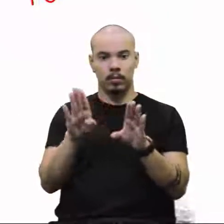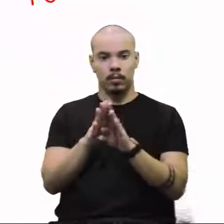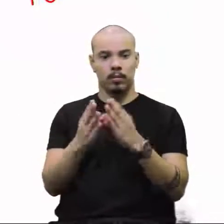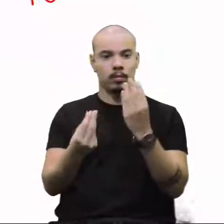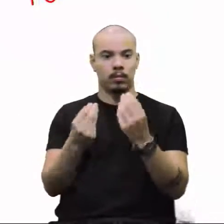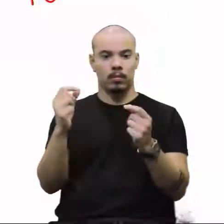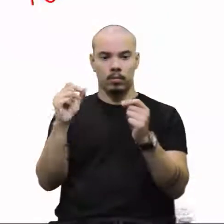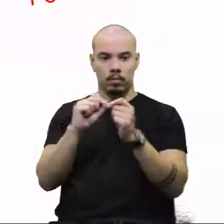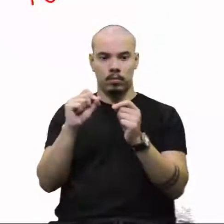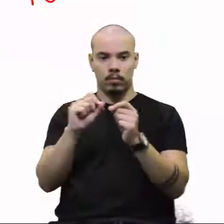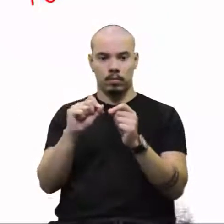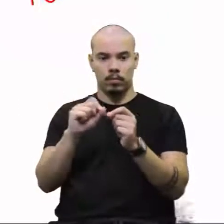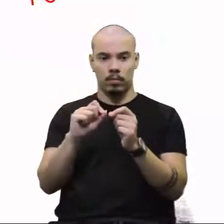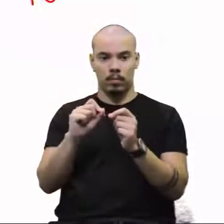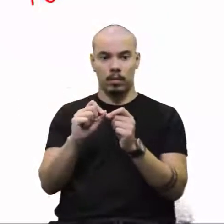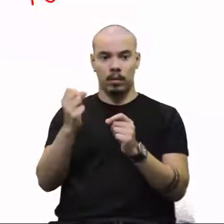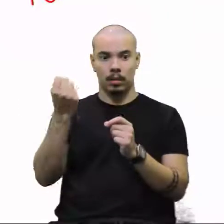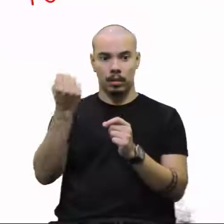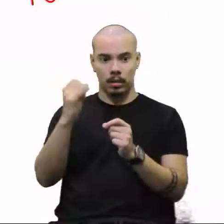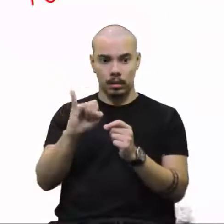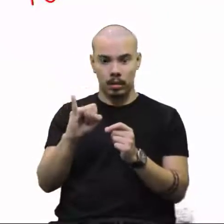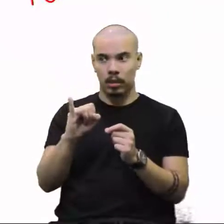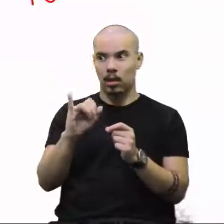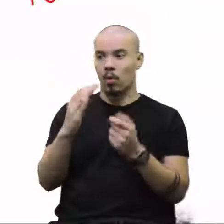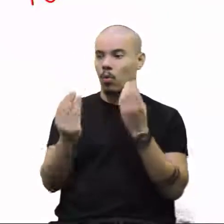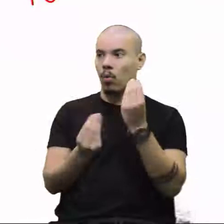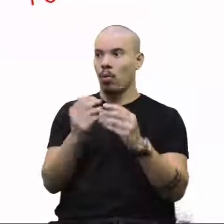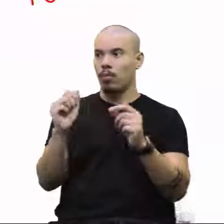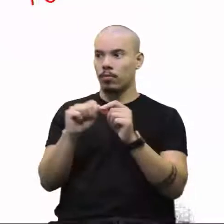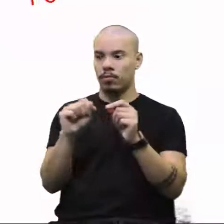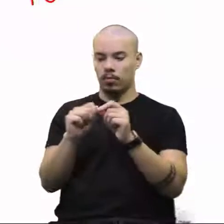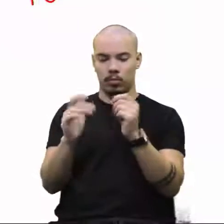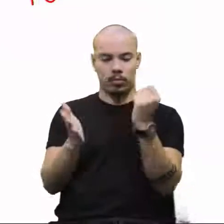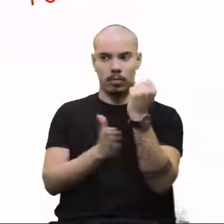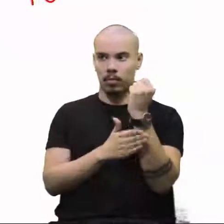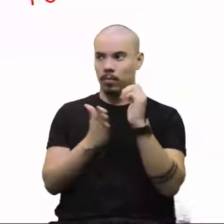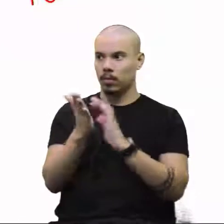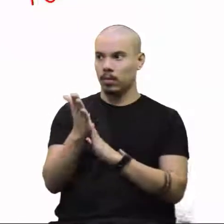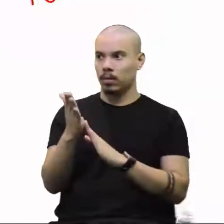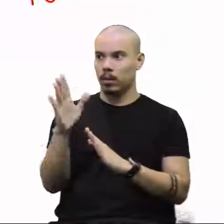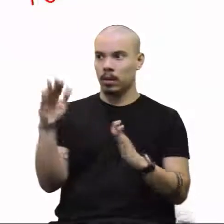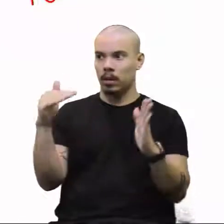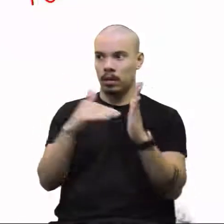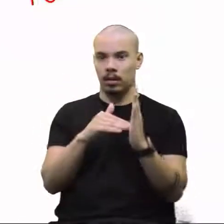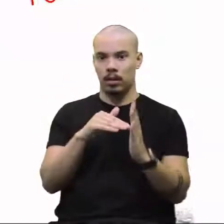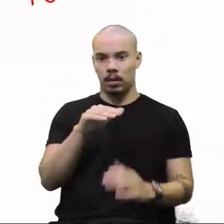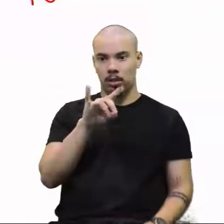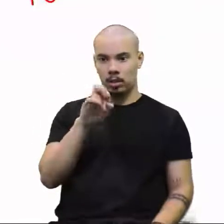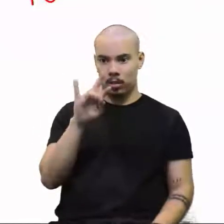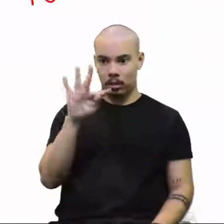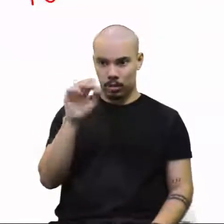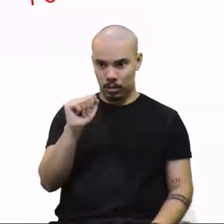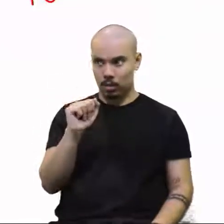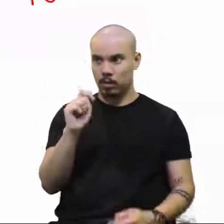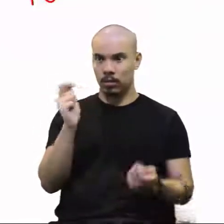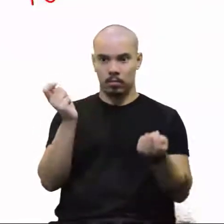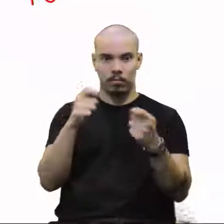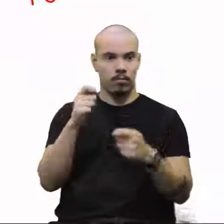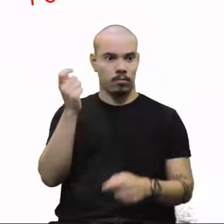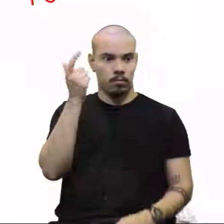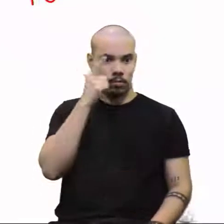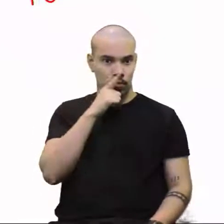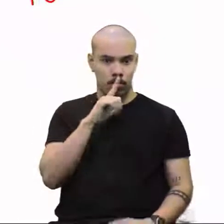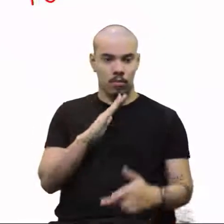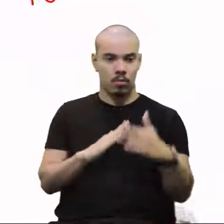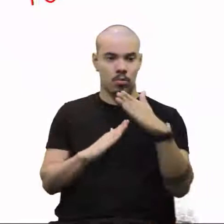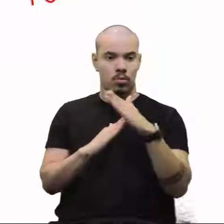para o ferro. Então, se ele pôr a mão direita do campo, né, que é do braço para a ponta do dedo, do norte para o sul, a corrente vai estar subindo